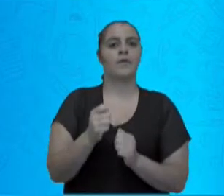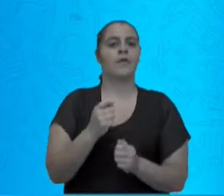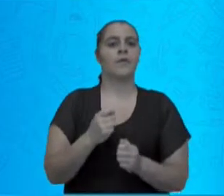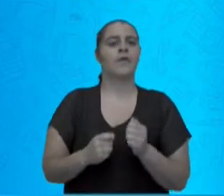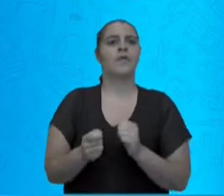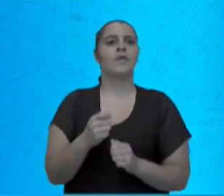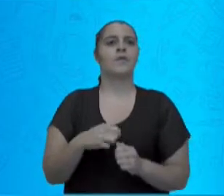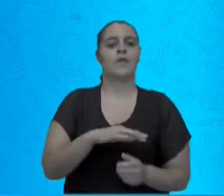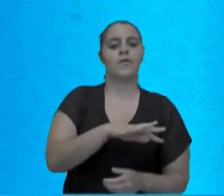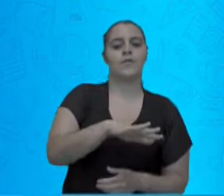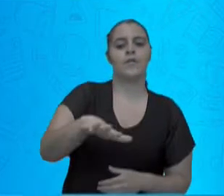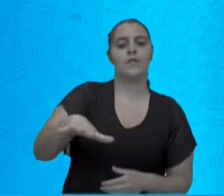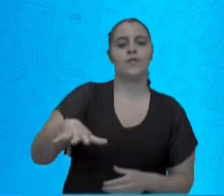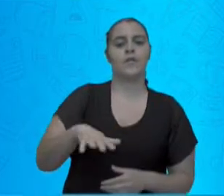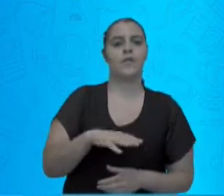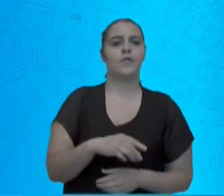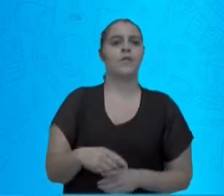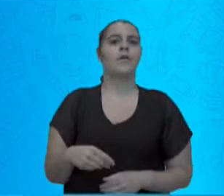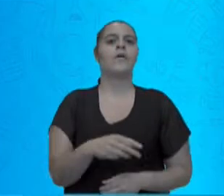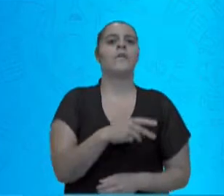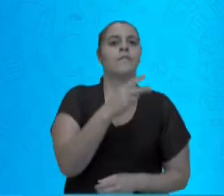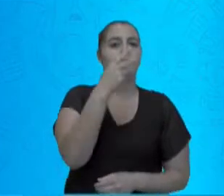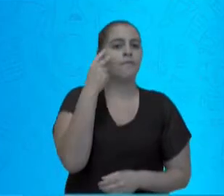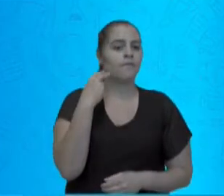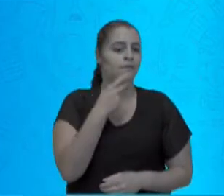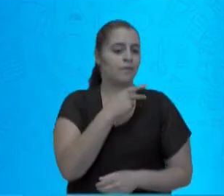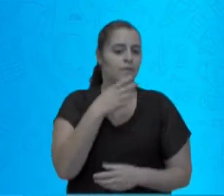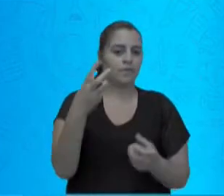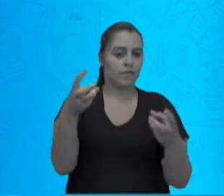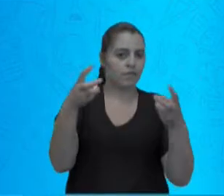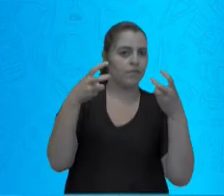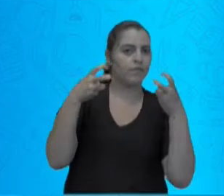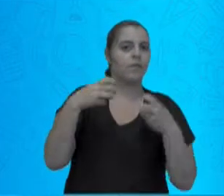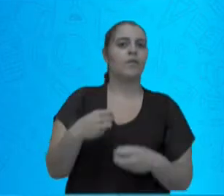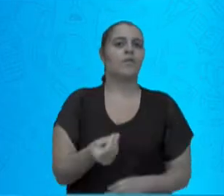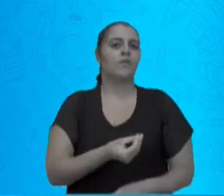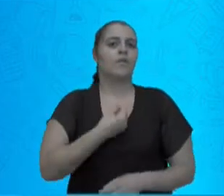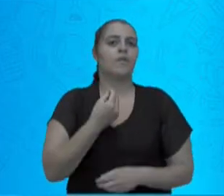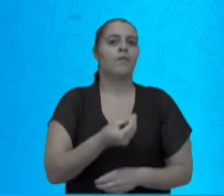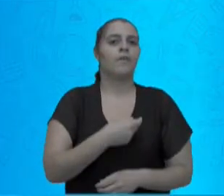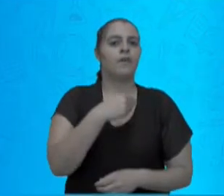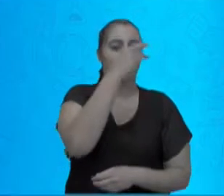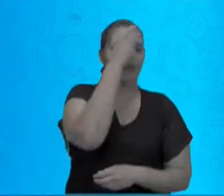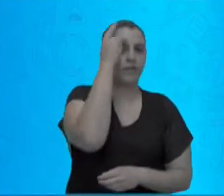a sobrevivência de um povo. Do seu povo que ali,